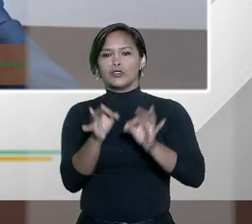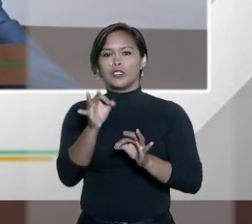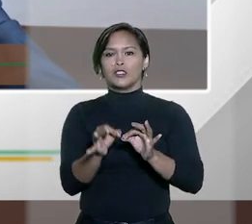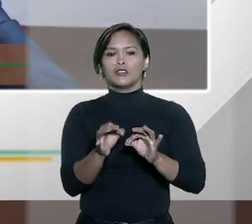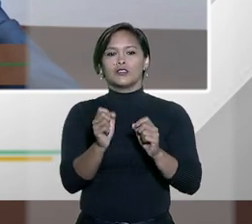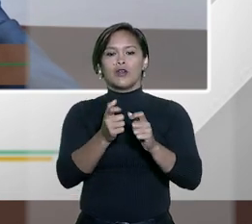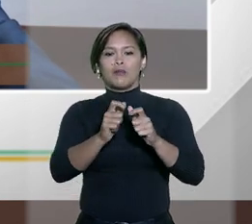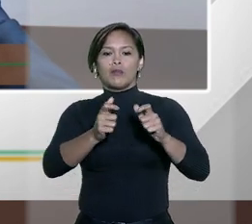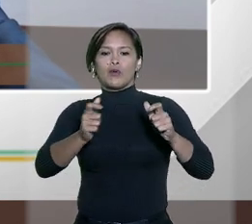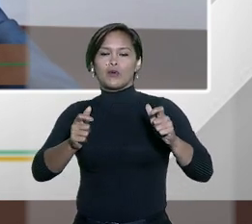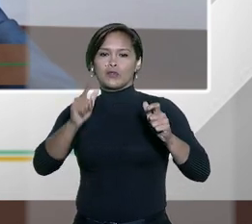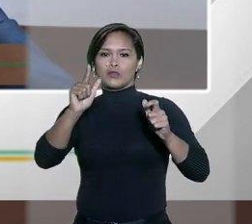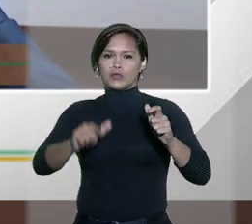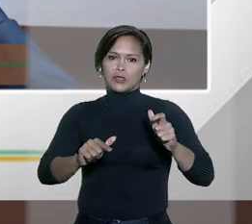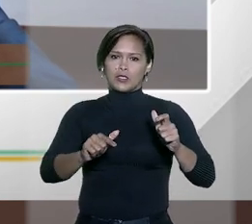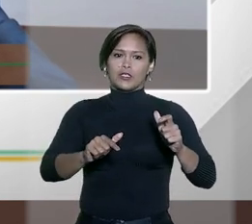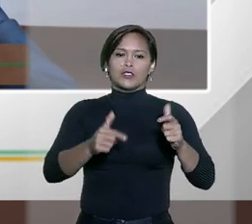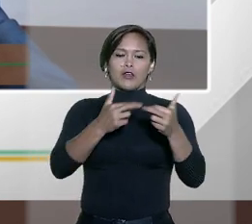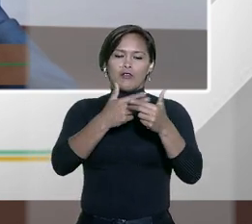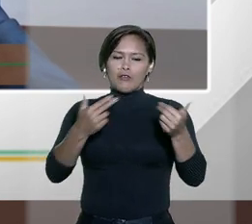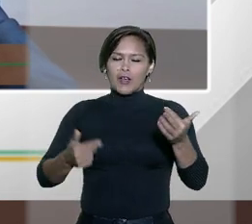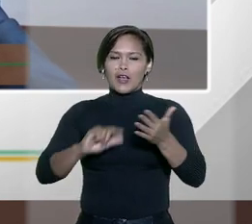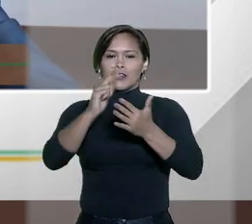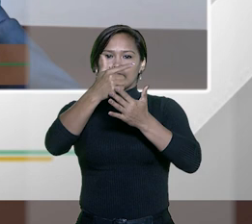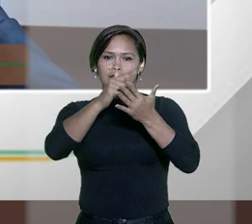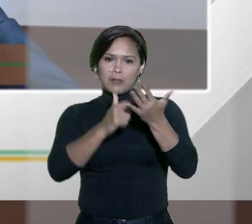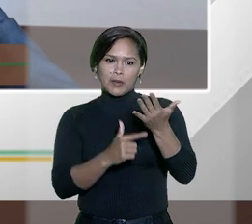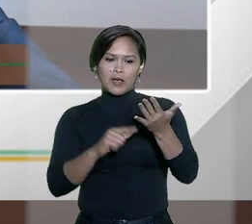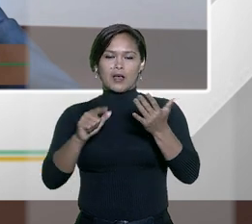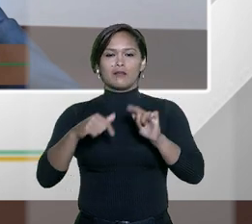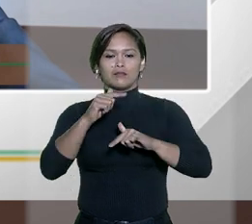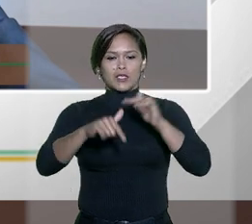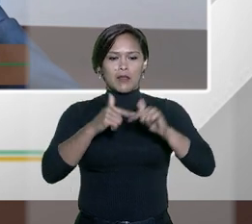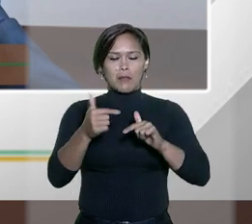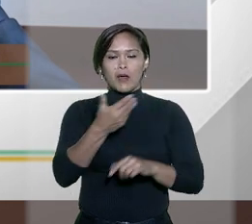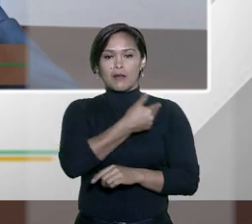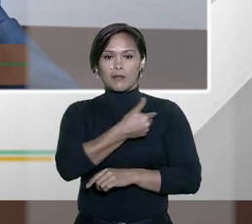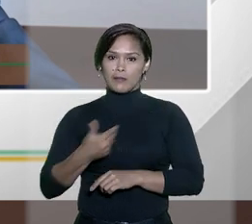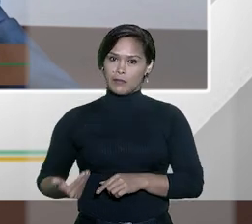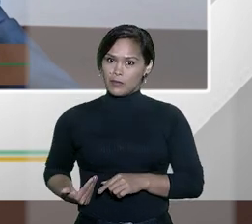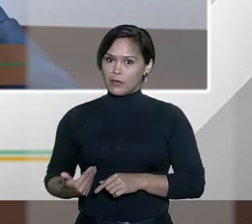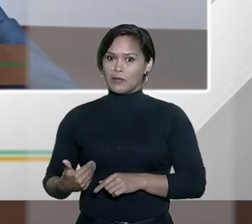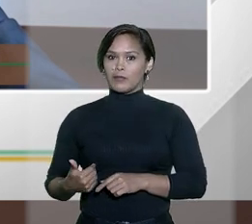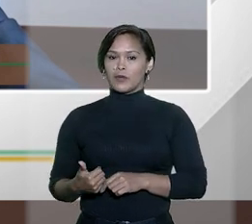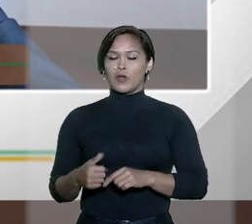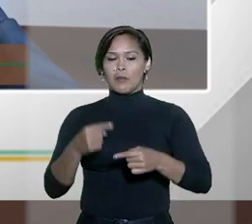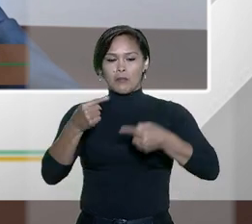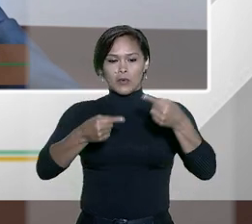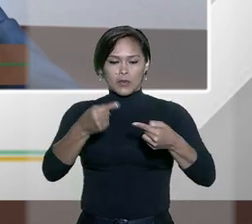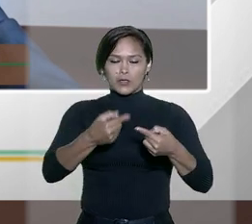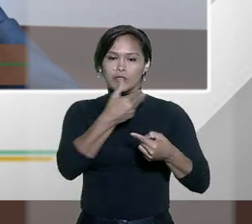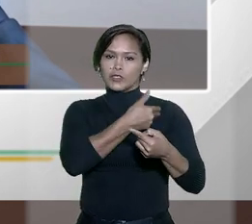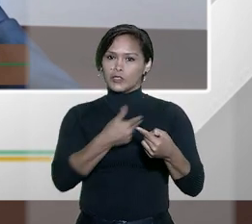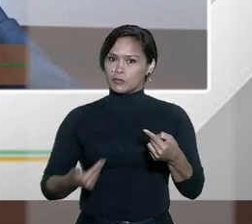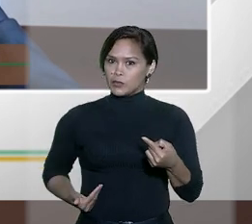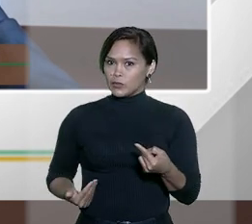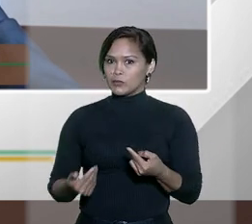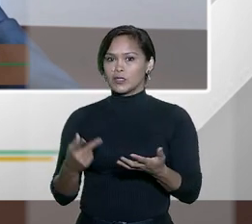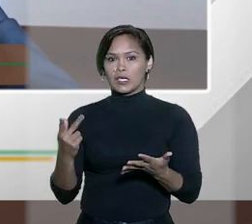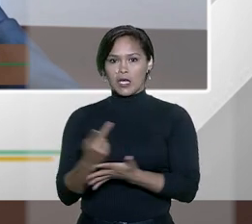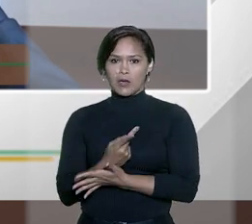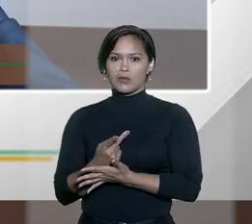judicialização muito grande de muitas pautas de serviços públicos, de muitas políticas públicas,